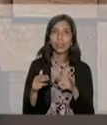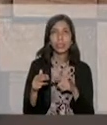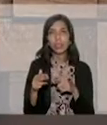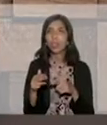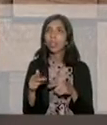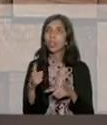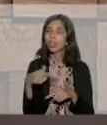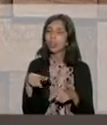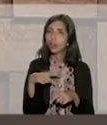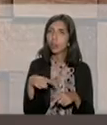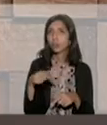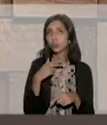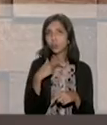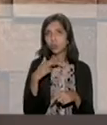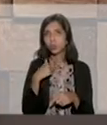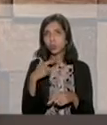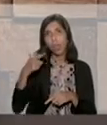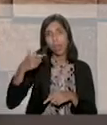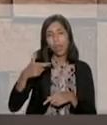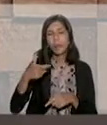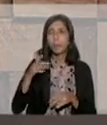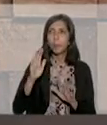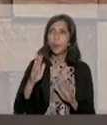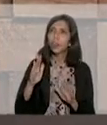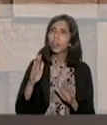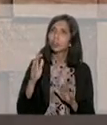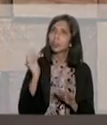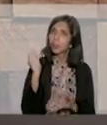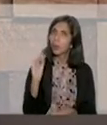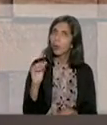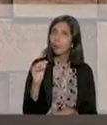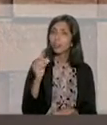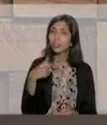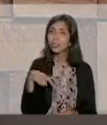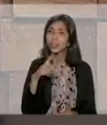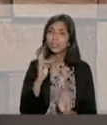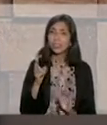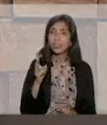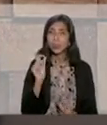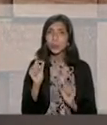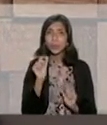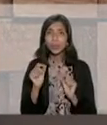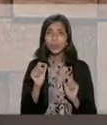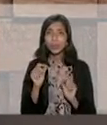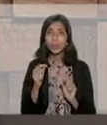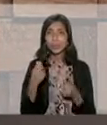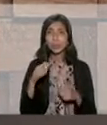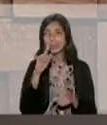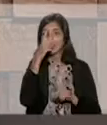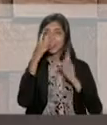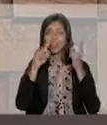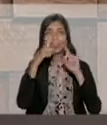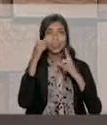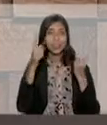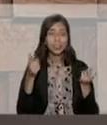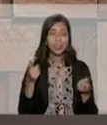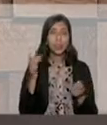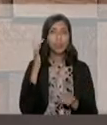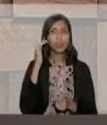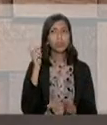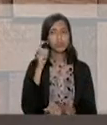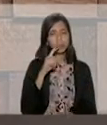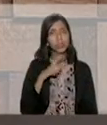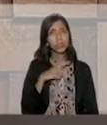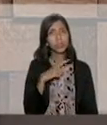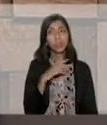não podiam ter arma, mas a gente colocava, evidentemente, e ficava assim, a gente ficava o tempo todo, você tem que ser muito criativo, né?